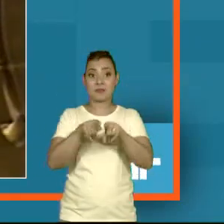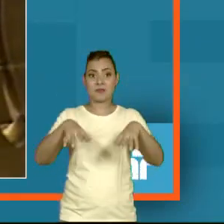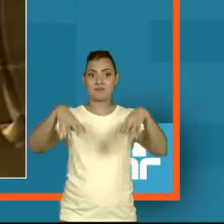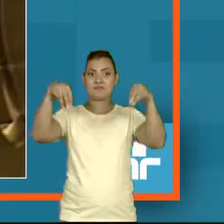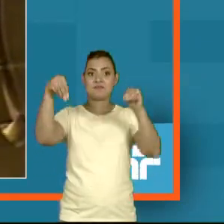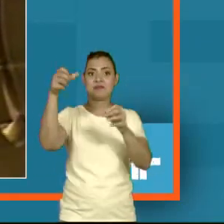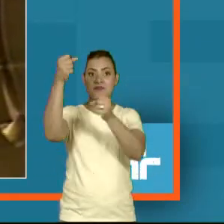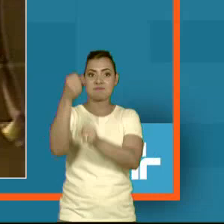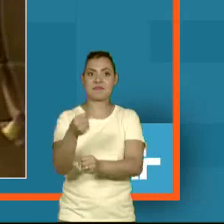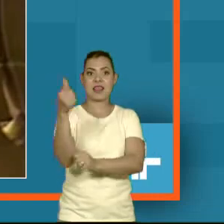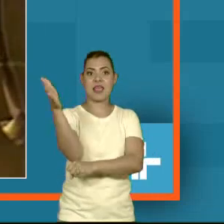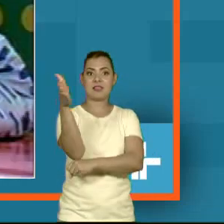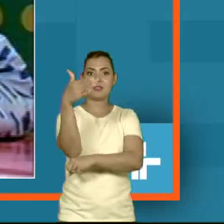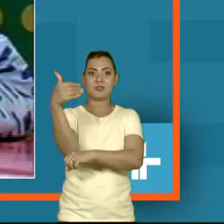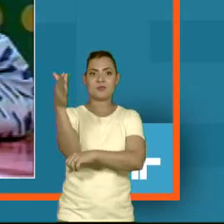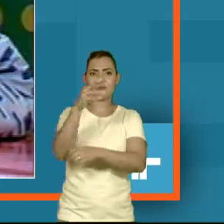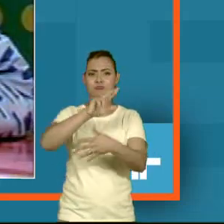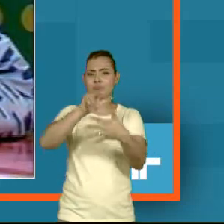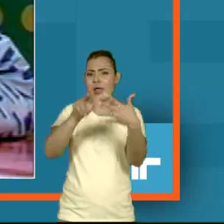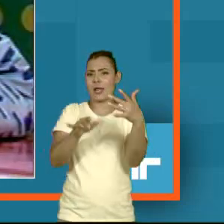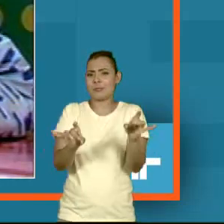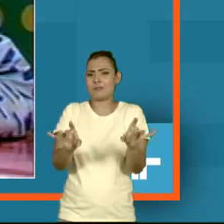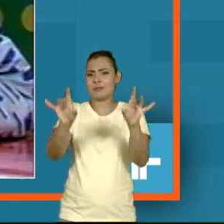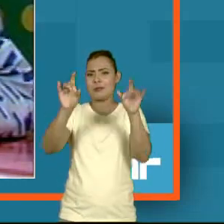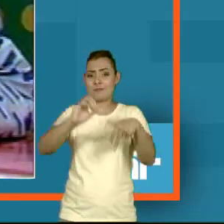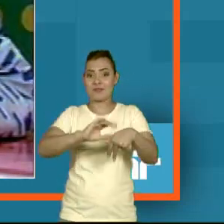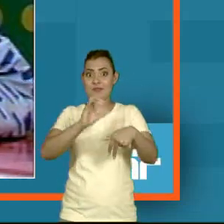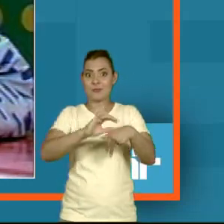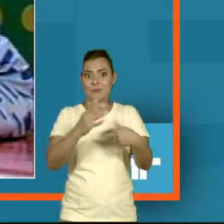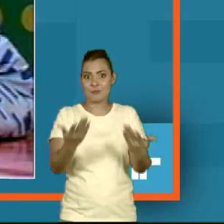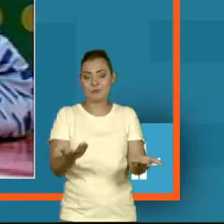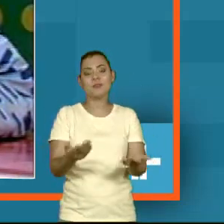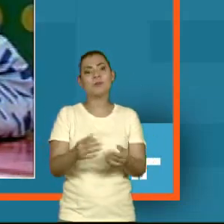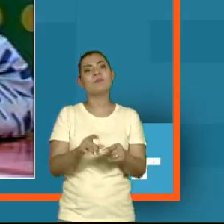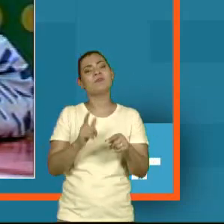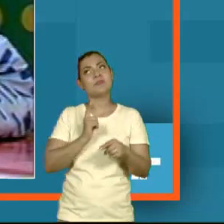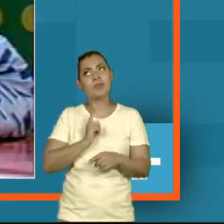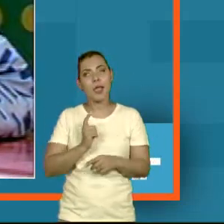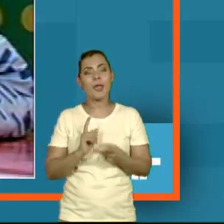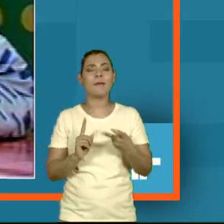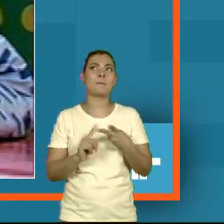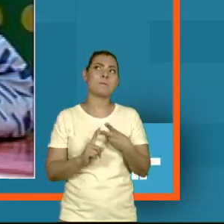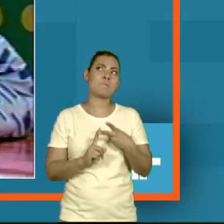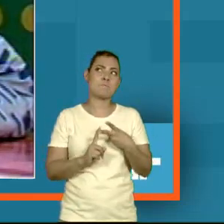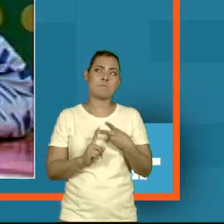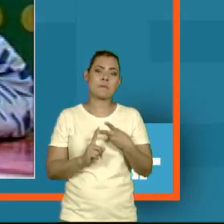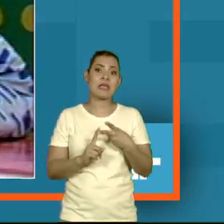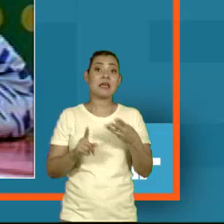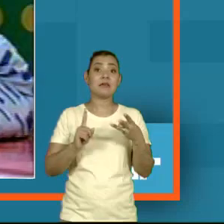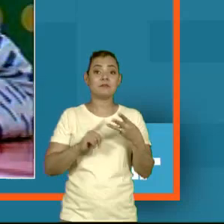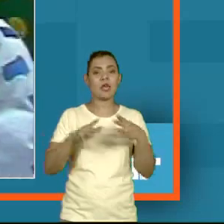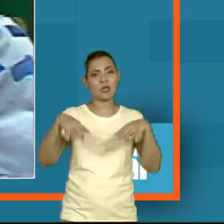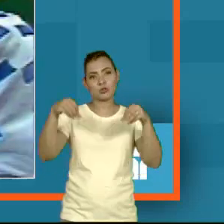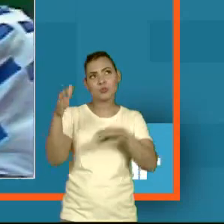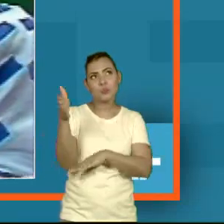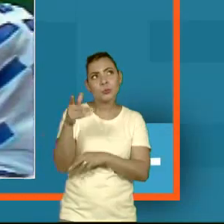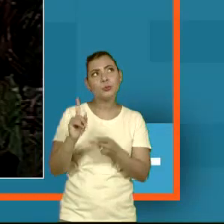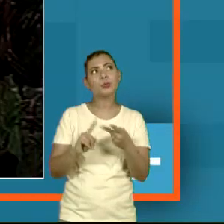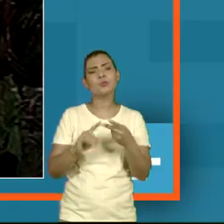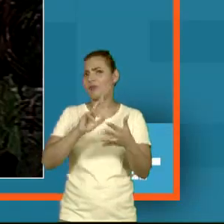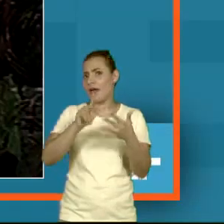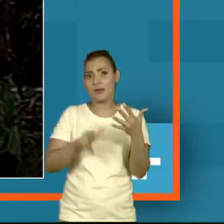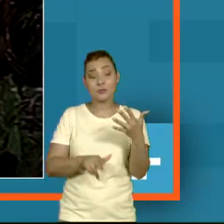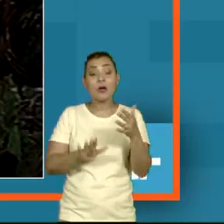acontecimento histórico, esses são os primos ricos da TV, tá? Mundo da Lua, o Rá-Tim-Bum, e